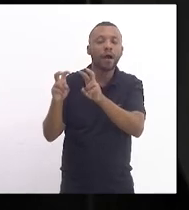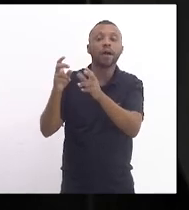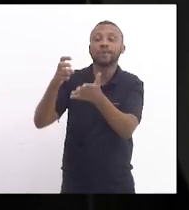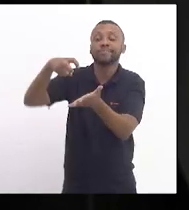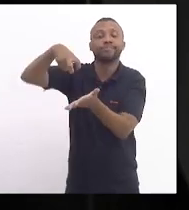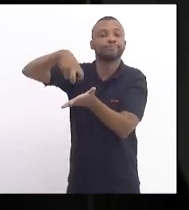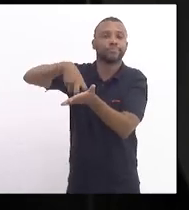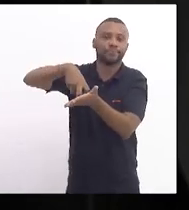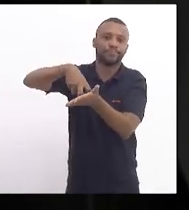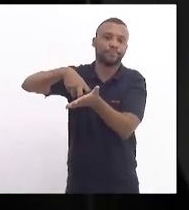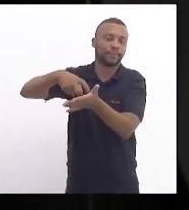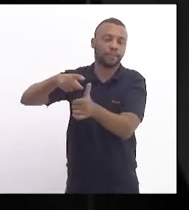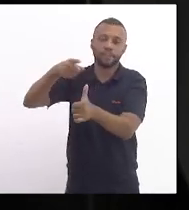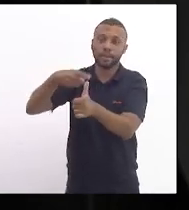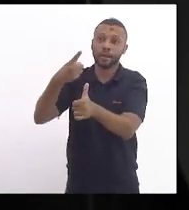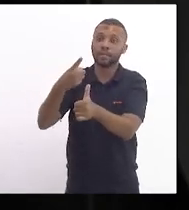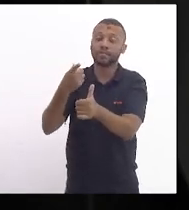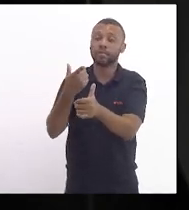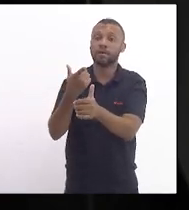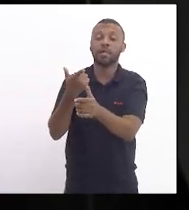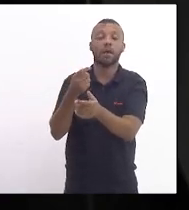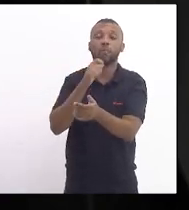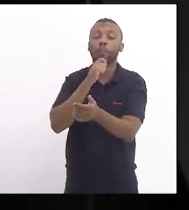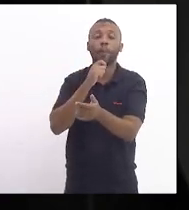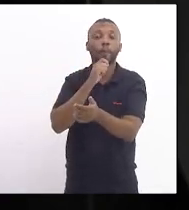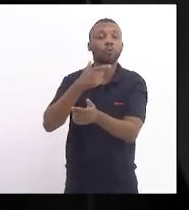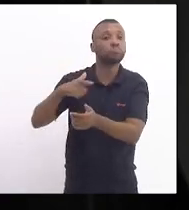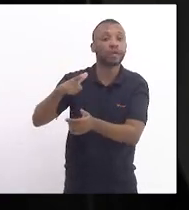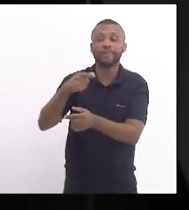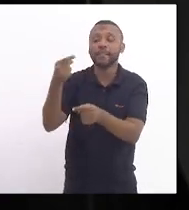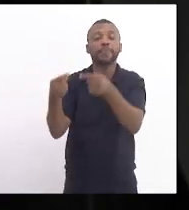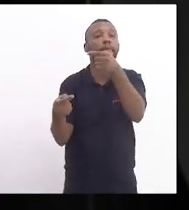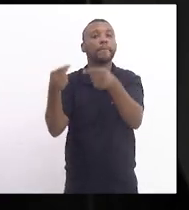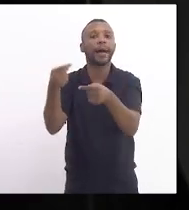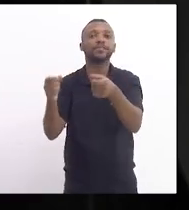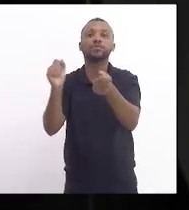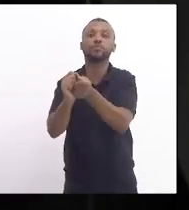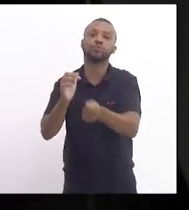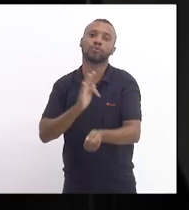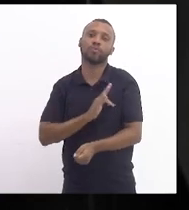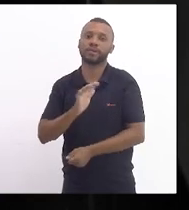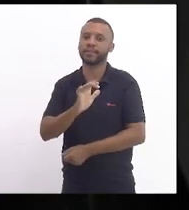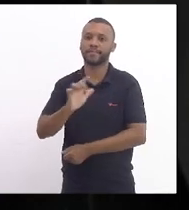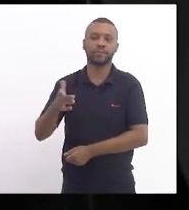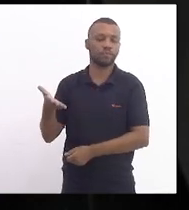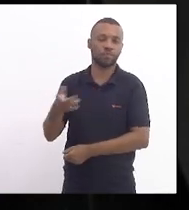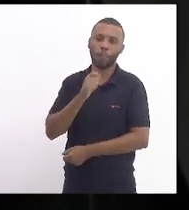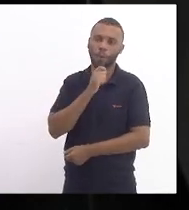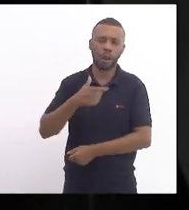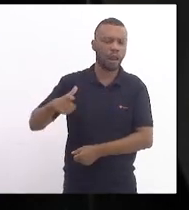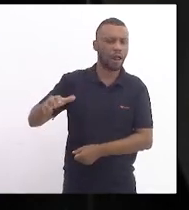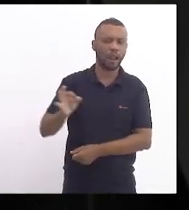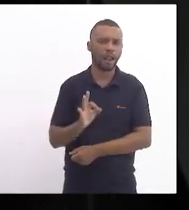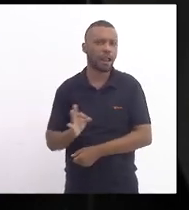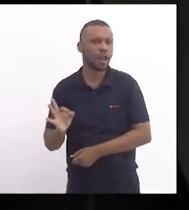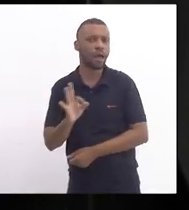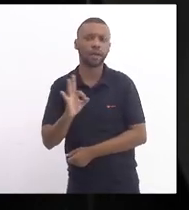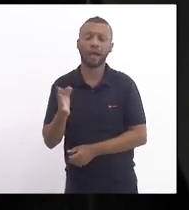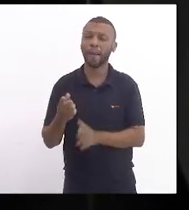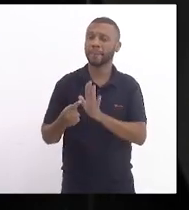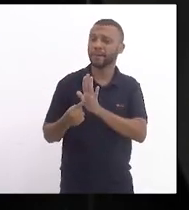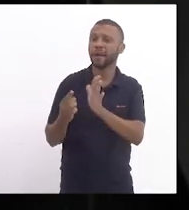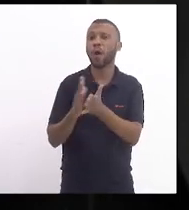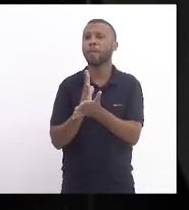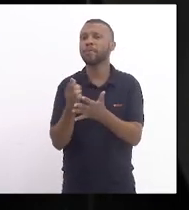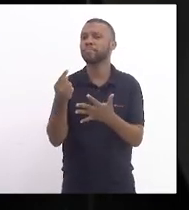questão disciplinar ou foi debatida por servidores policiais a questão disciplinar É apresentava algumas questões